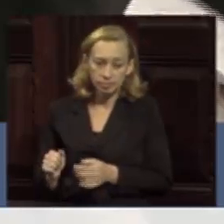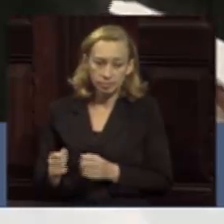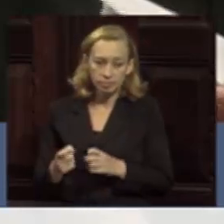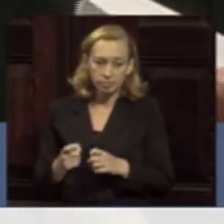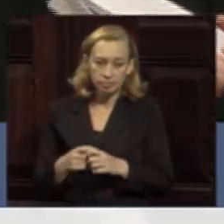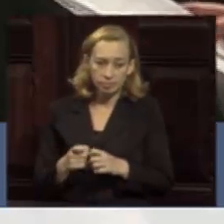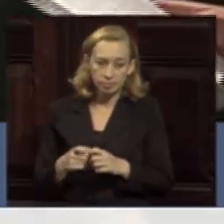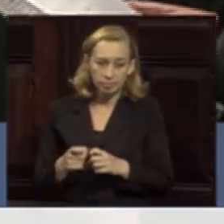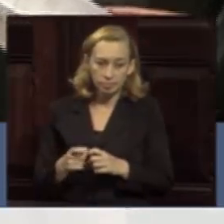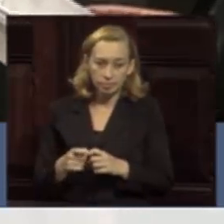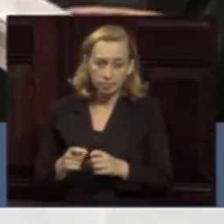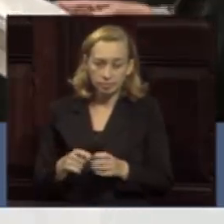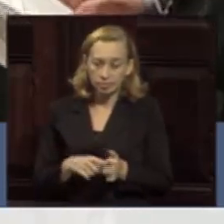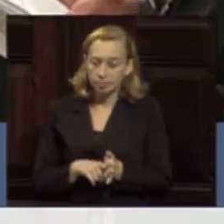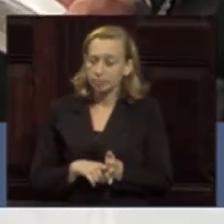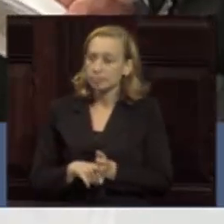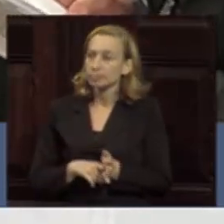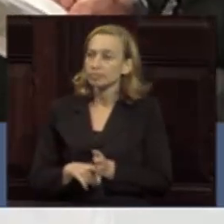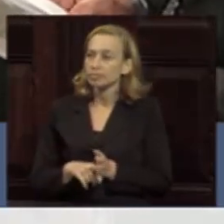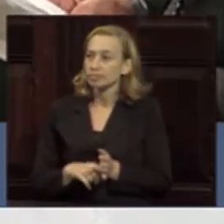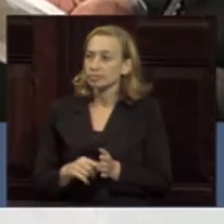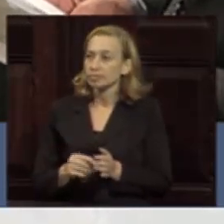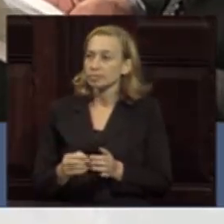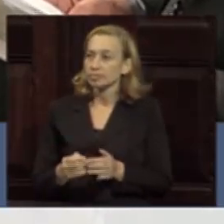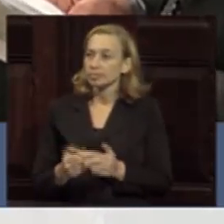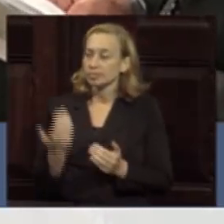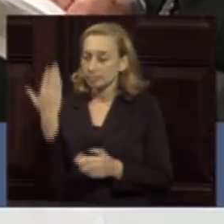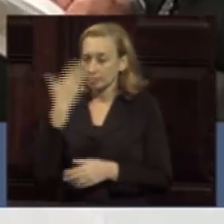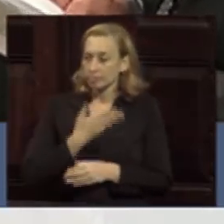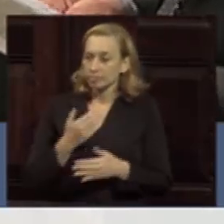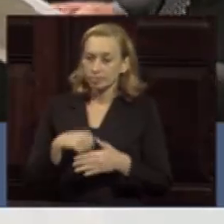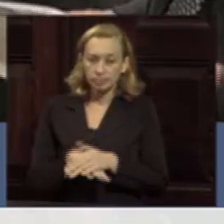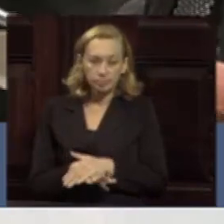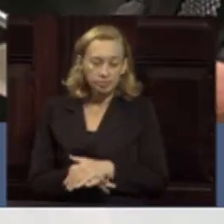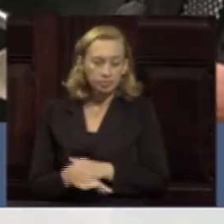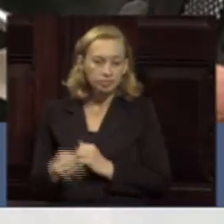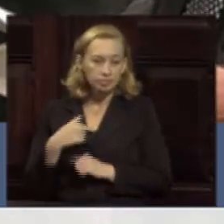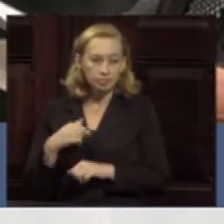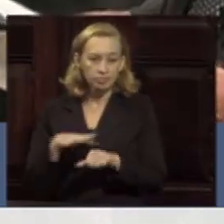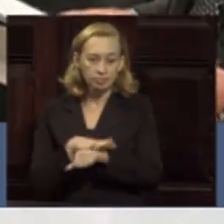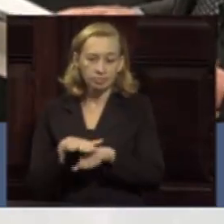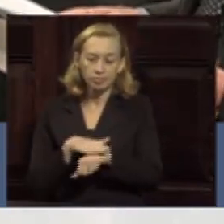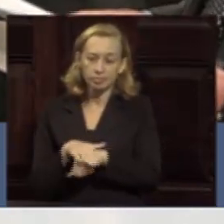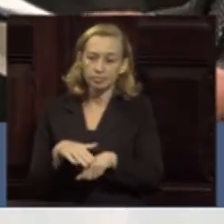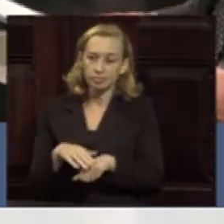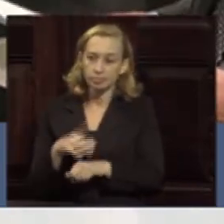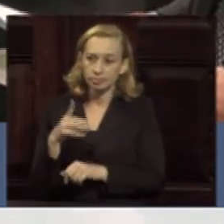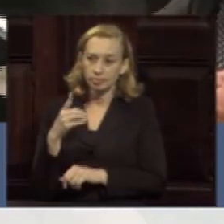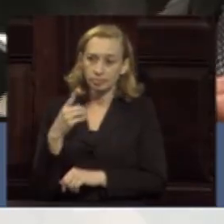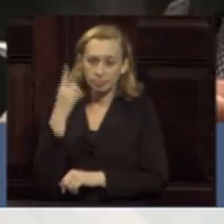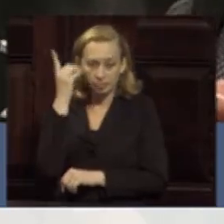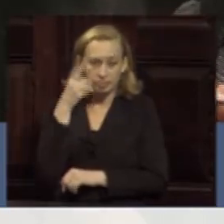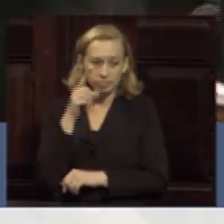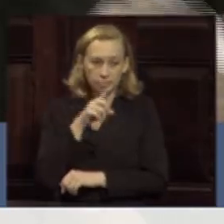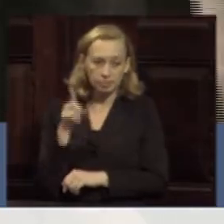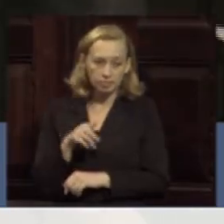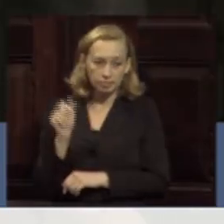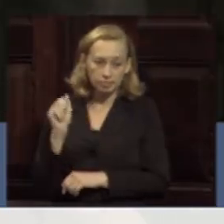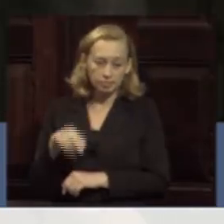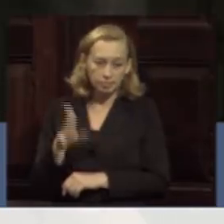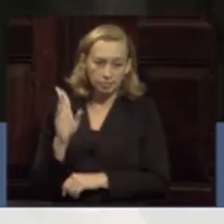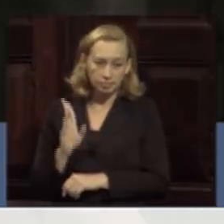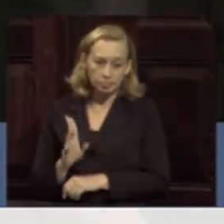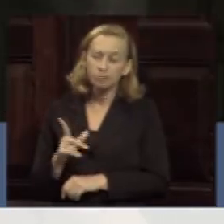provas não seriam excluídas. Eu conversei com o deputado Zaqueu, que tem ampla experiência e é da Comissão de